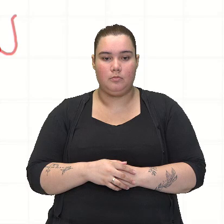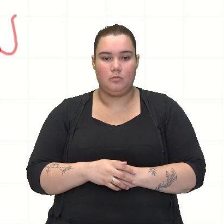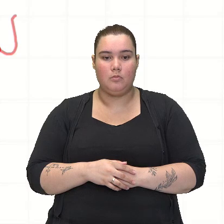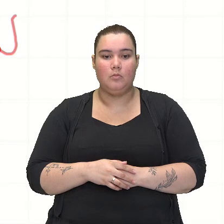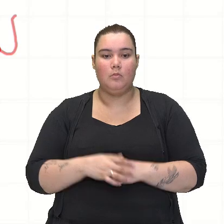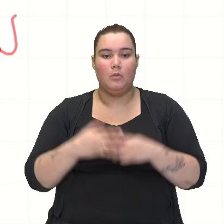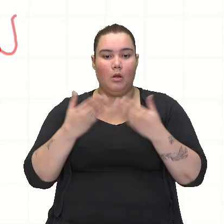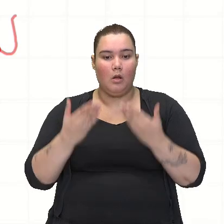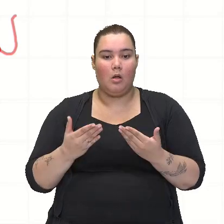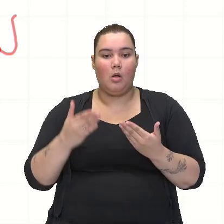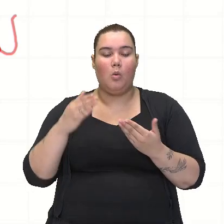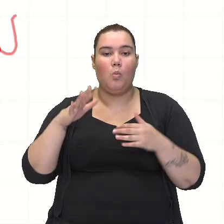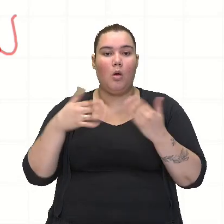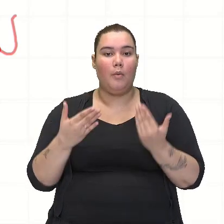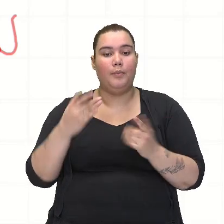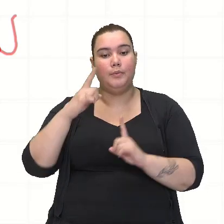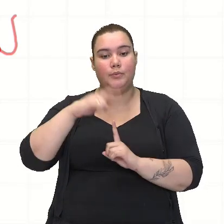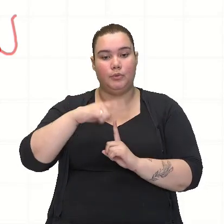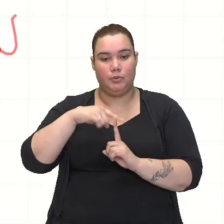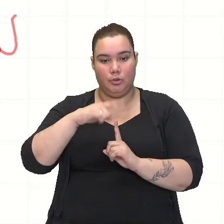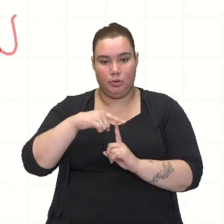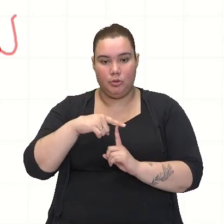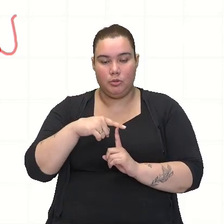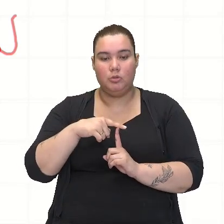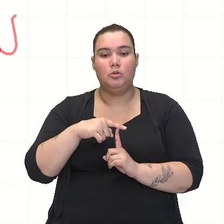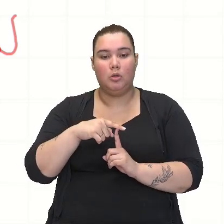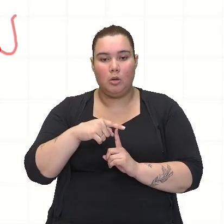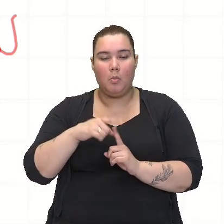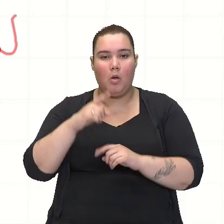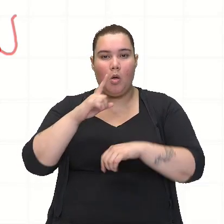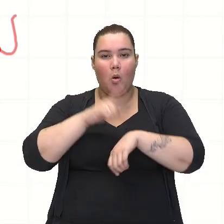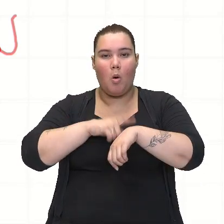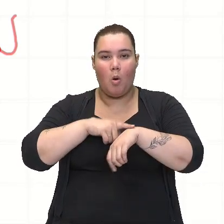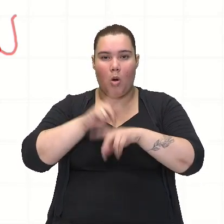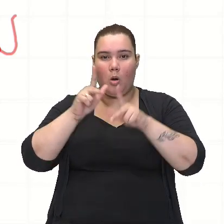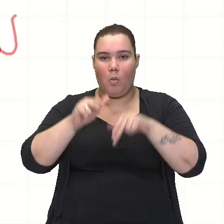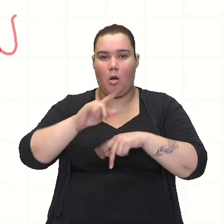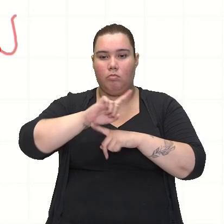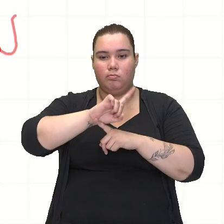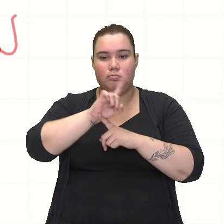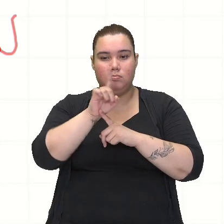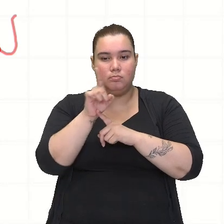do sentido, que pode ser horário